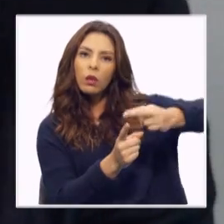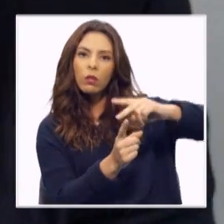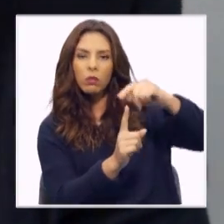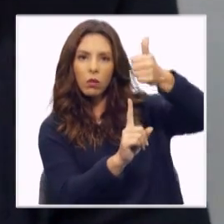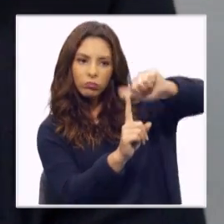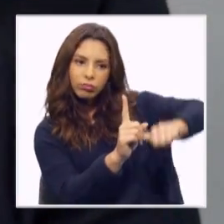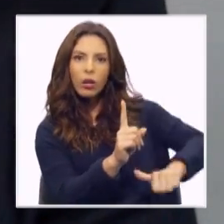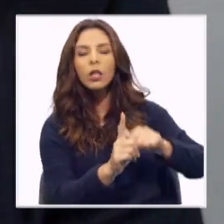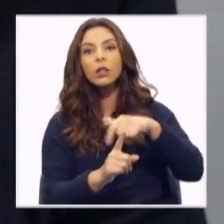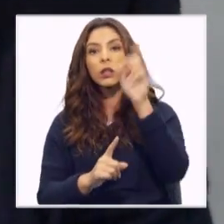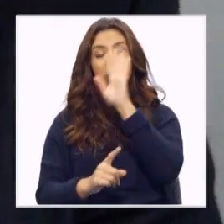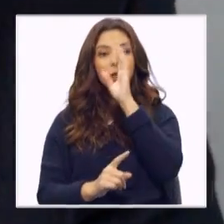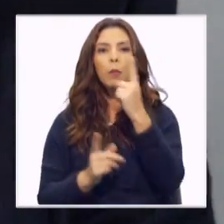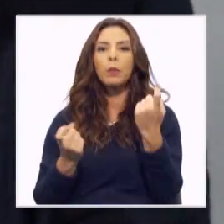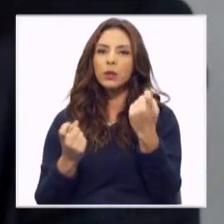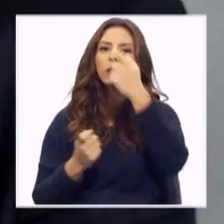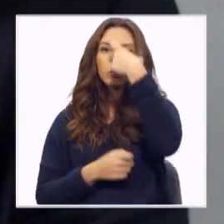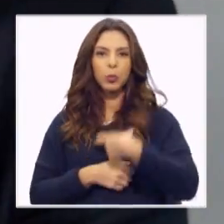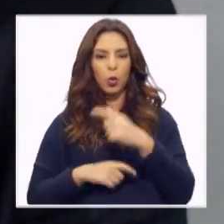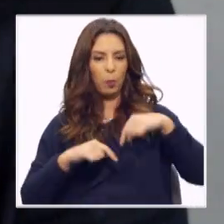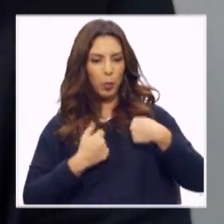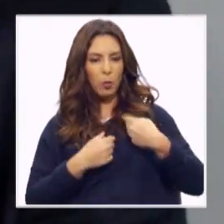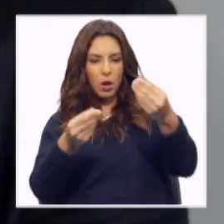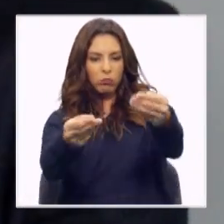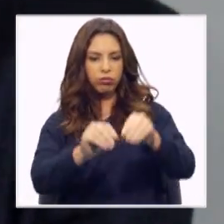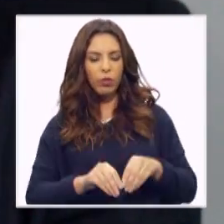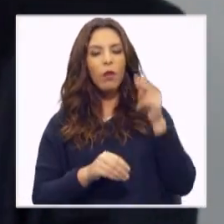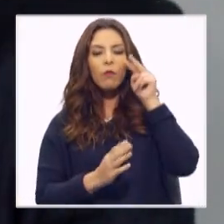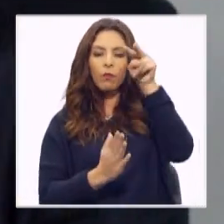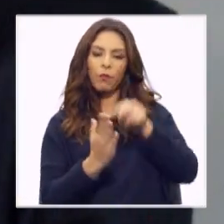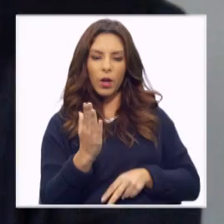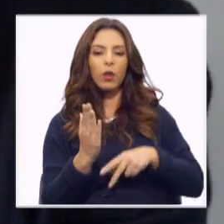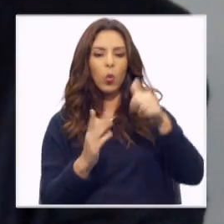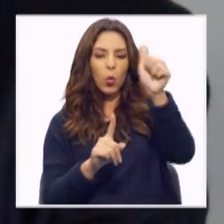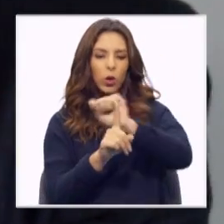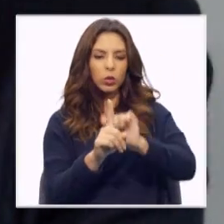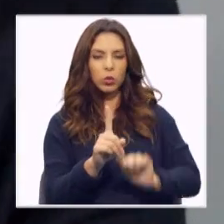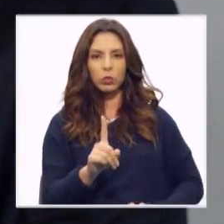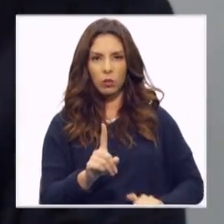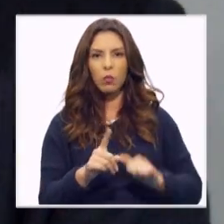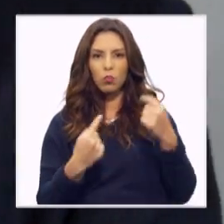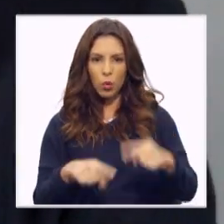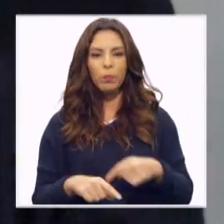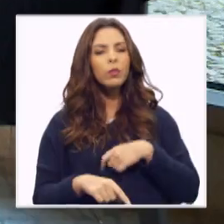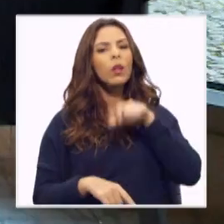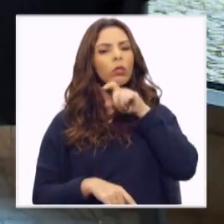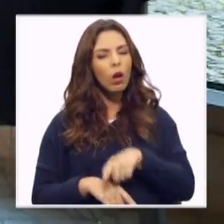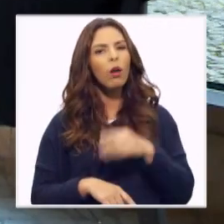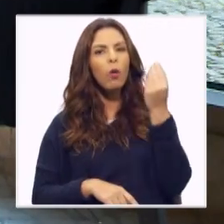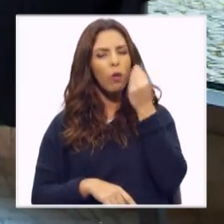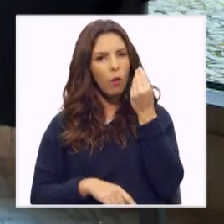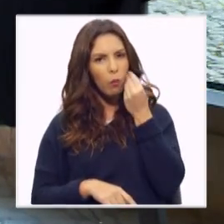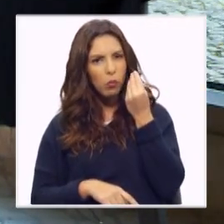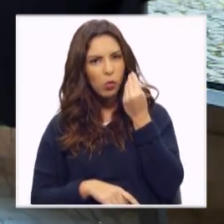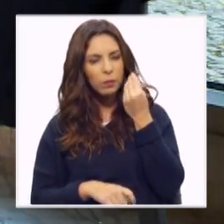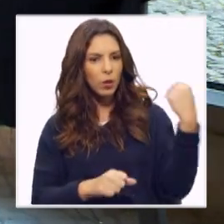suposto estar ou se precisa de intervenção humana. Se for necessária intervenção humana, um humano, no fundo, olha para o texto e corrige aquilo que é necessário. E como é que se